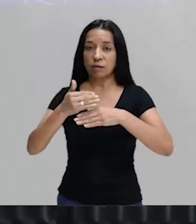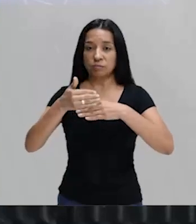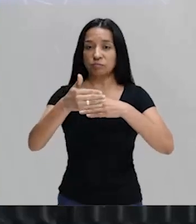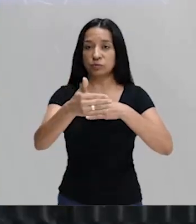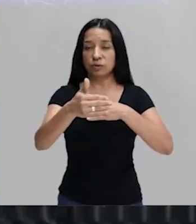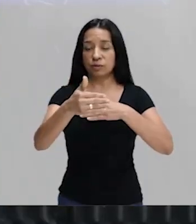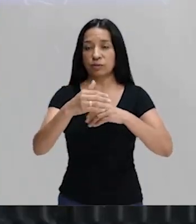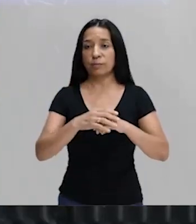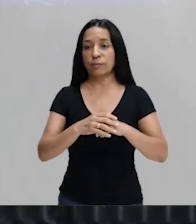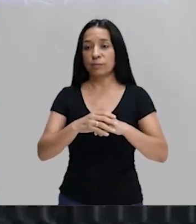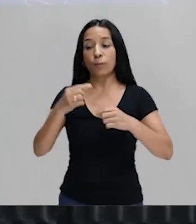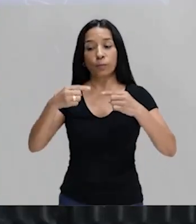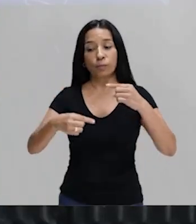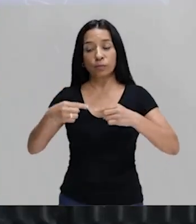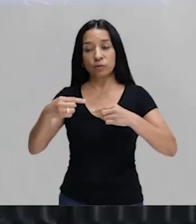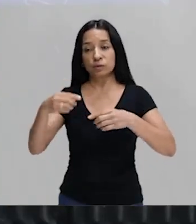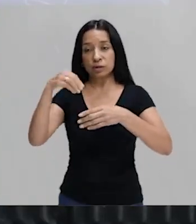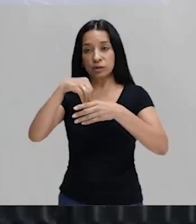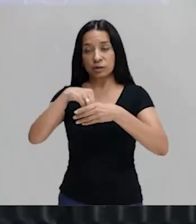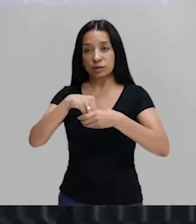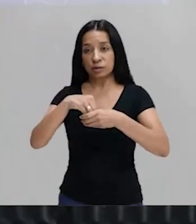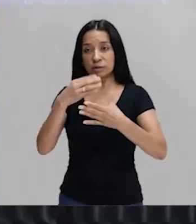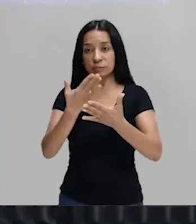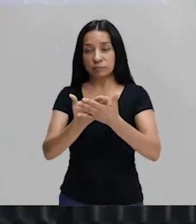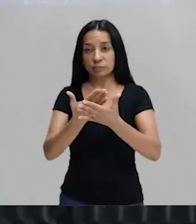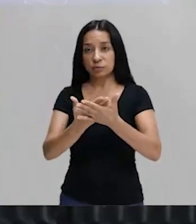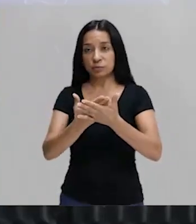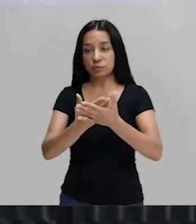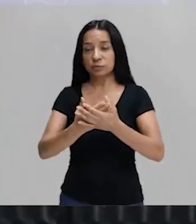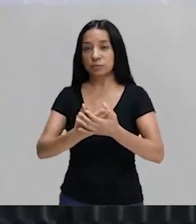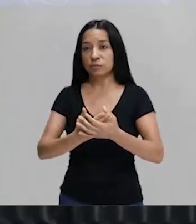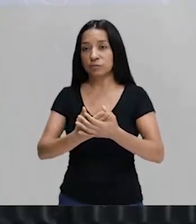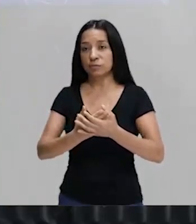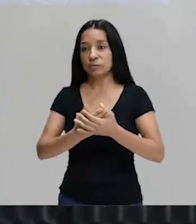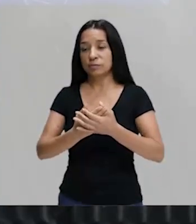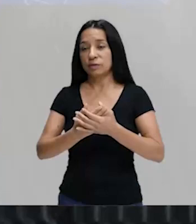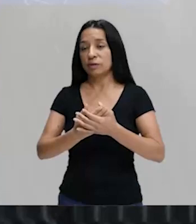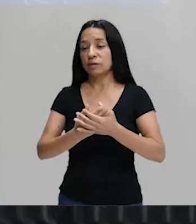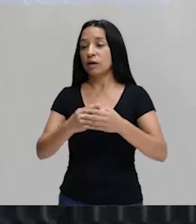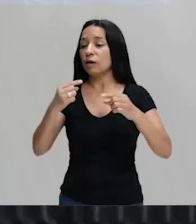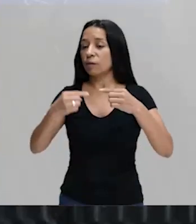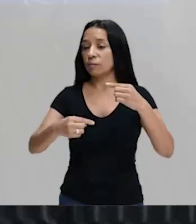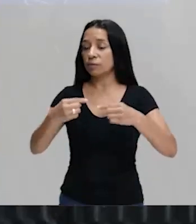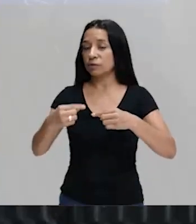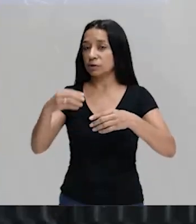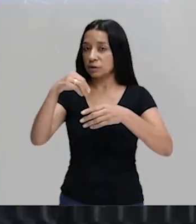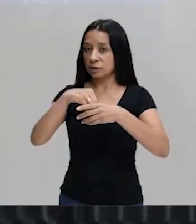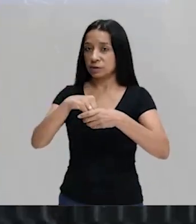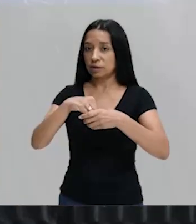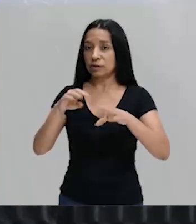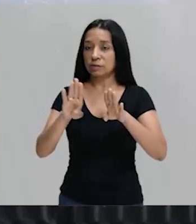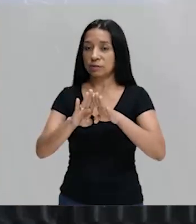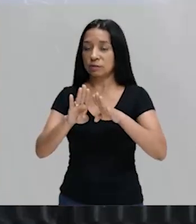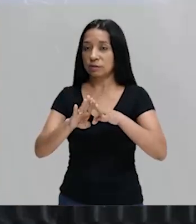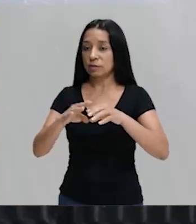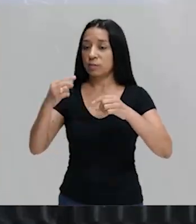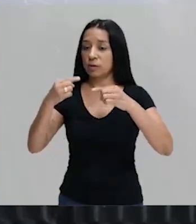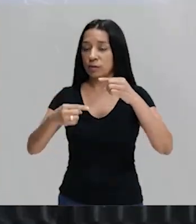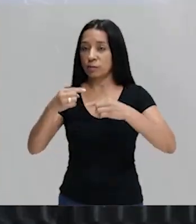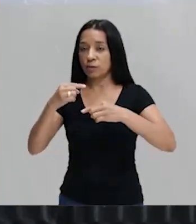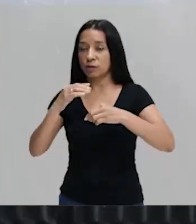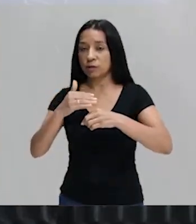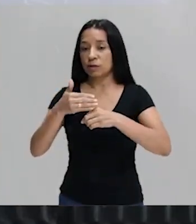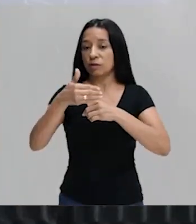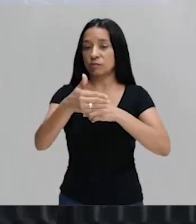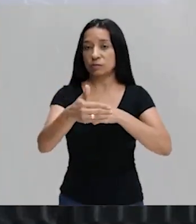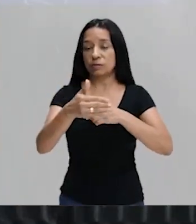política interna na aula de hoje, a política interna e a política externa.